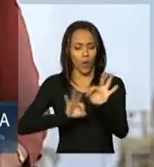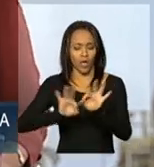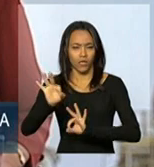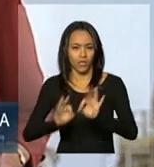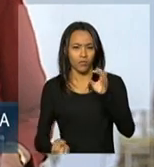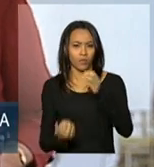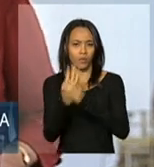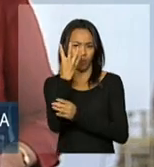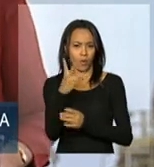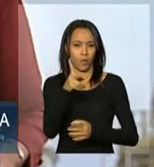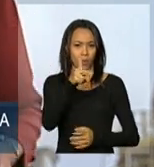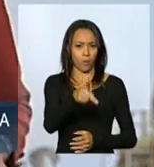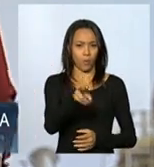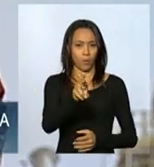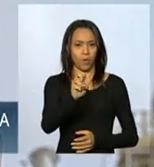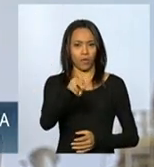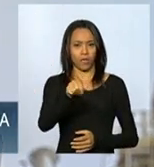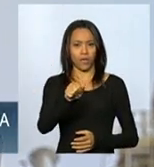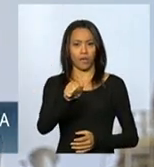em 2011,